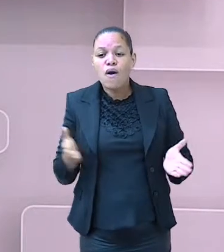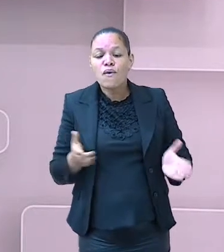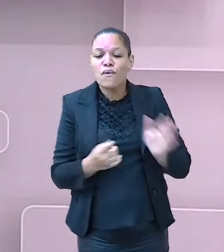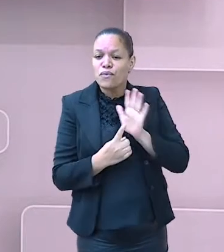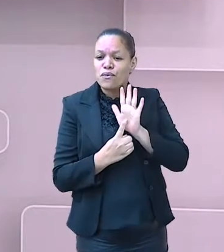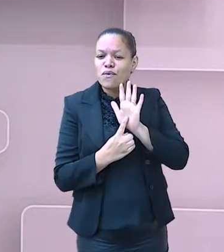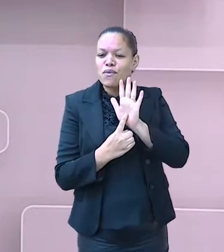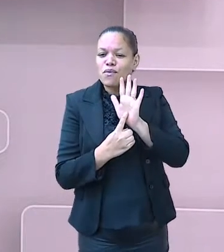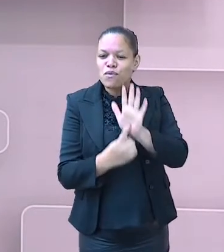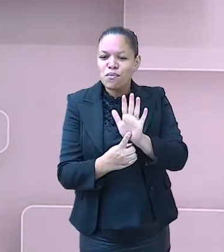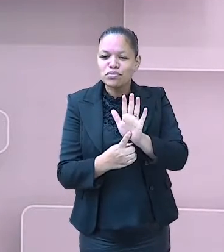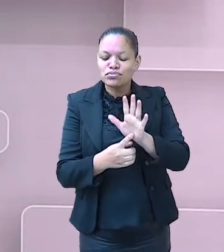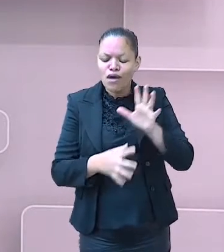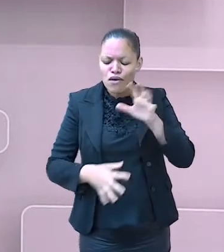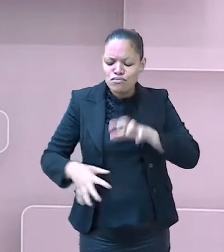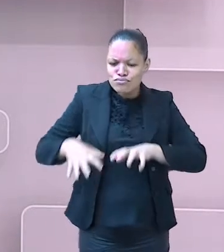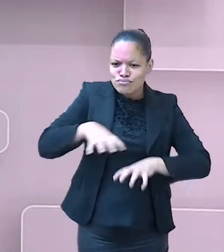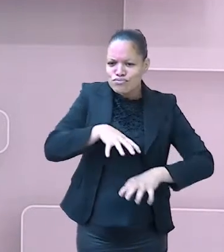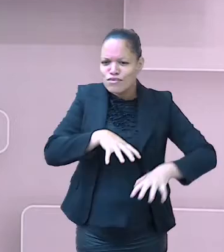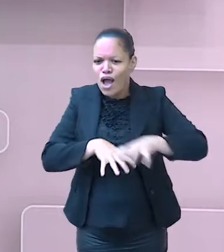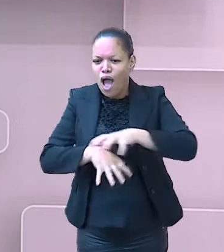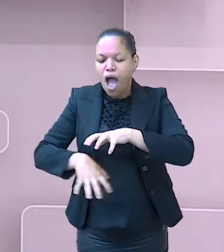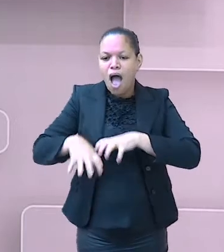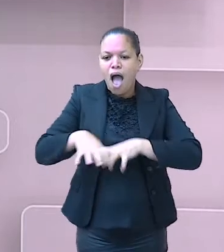e anfíbios.